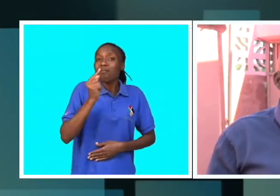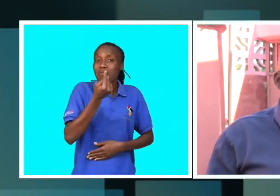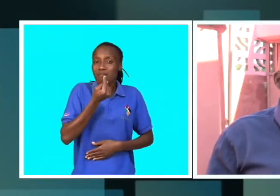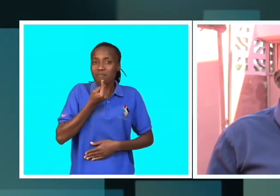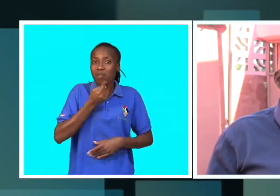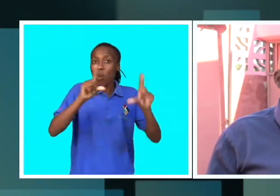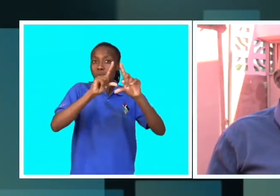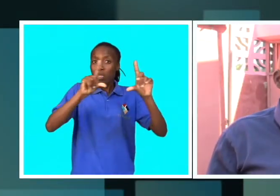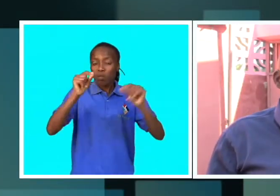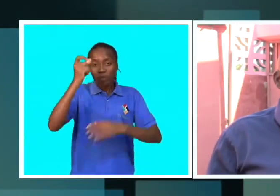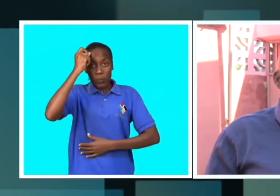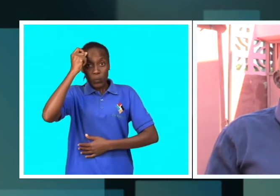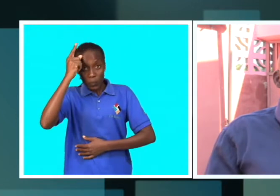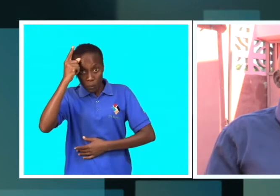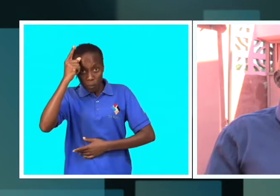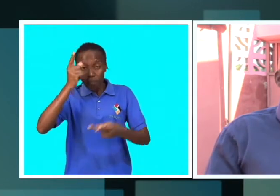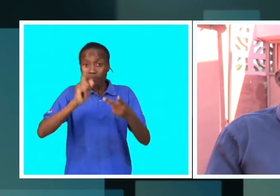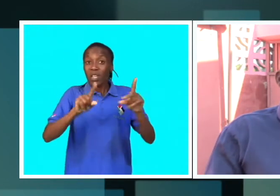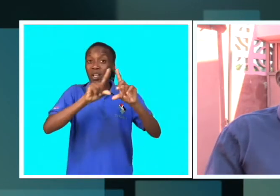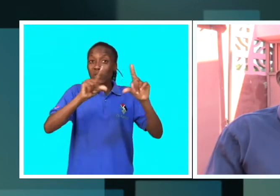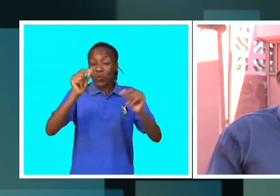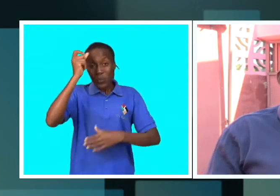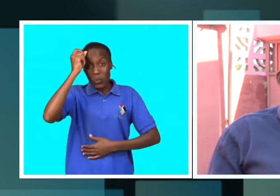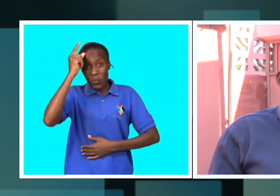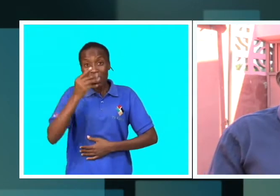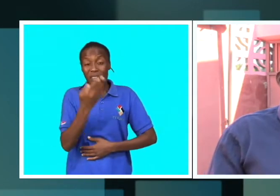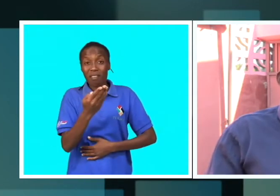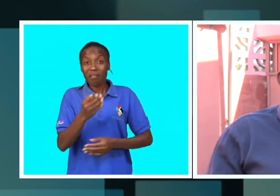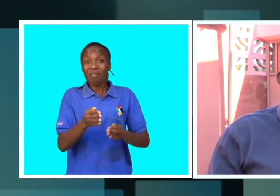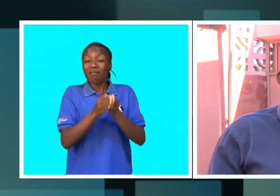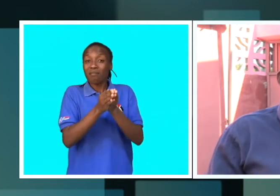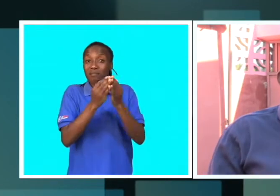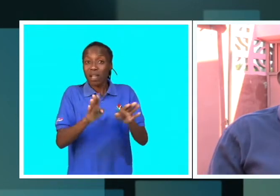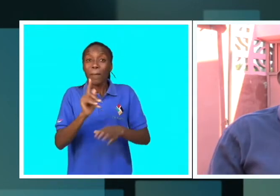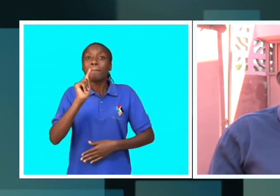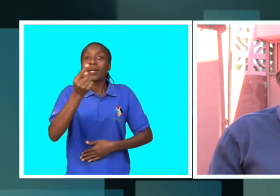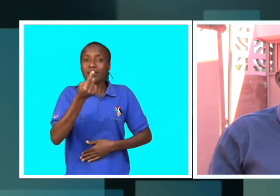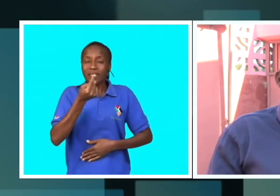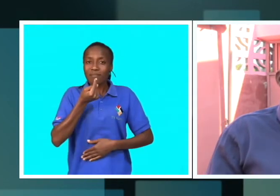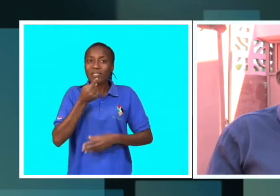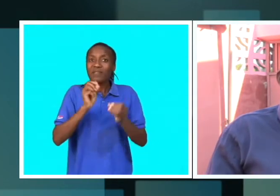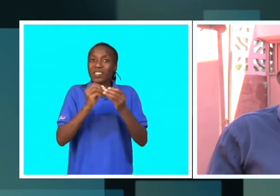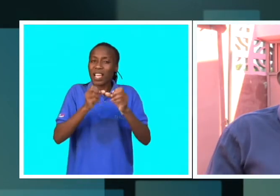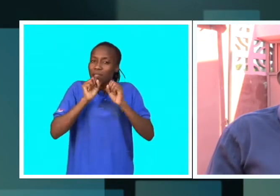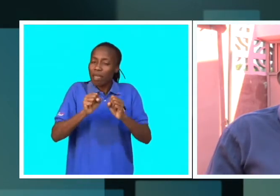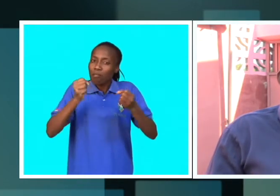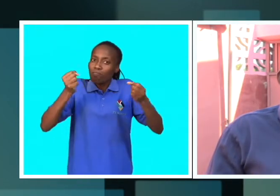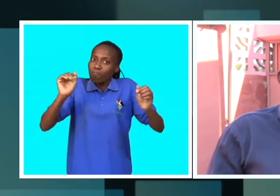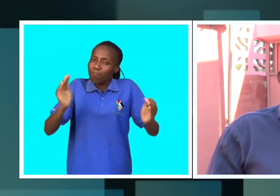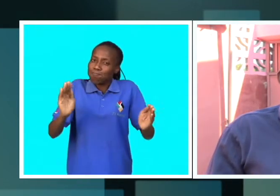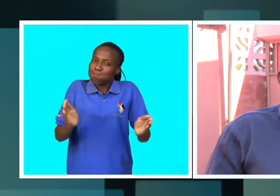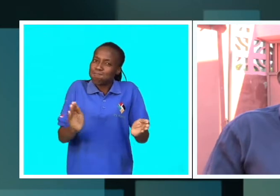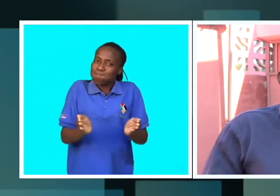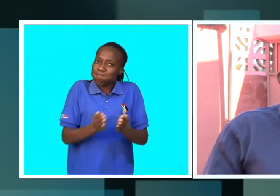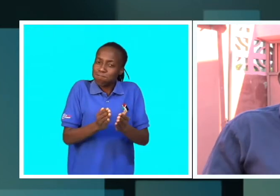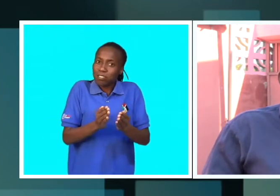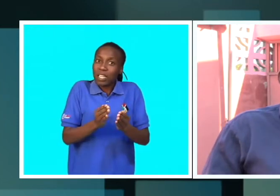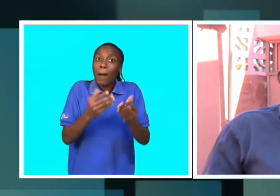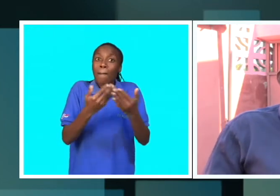responde na parte da tradição. Então, na parte da tradição, a Ametramo responde no sentido de mitigar, com que, pronto,